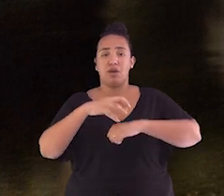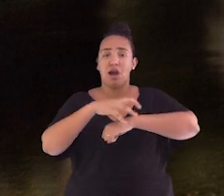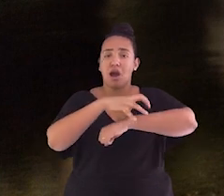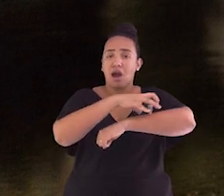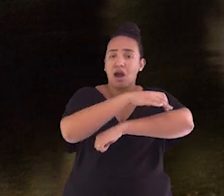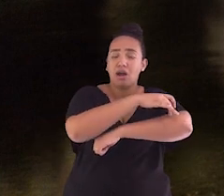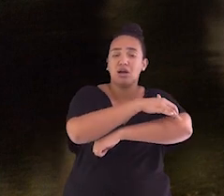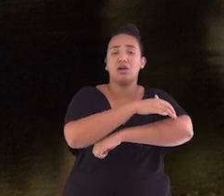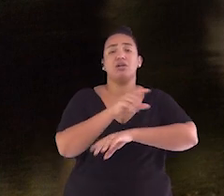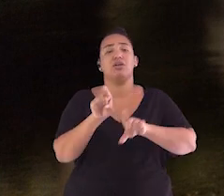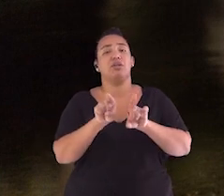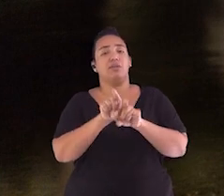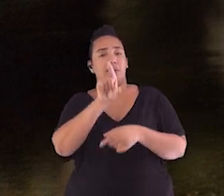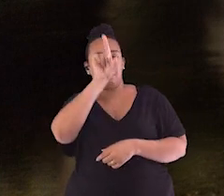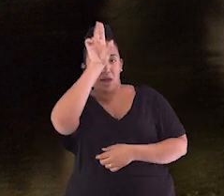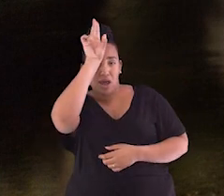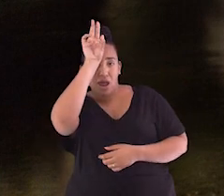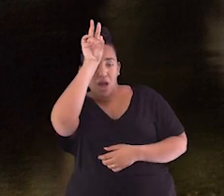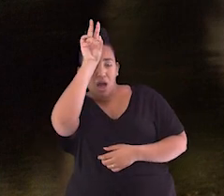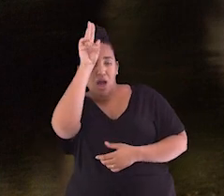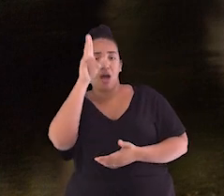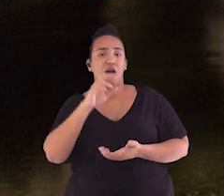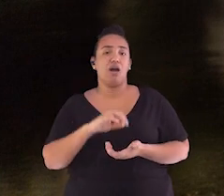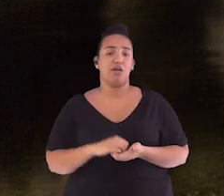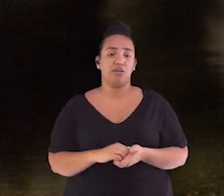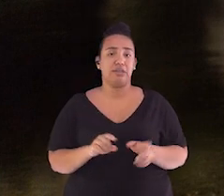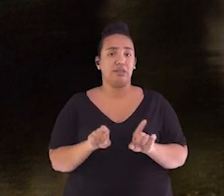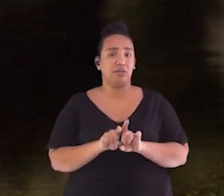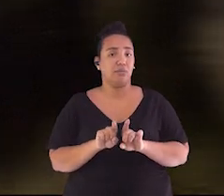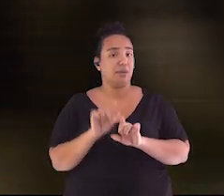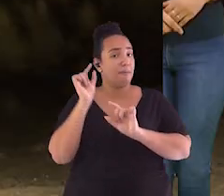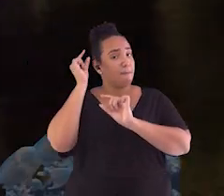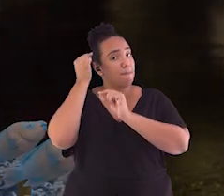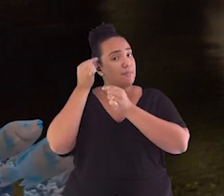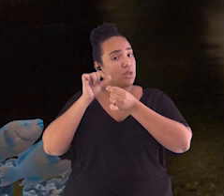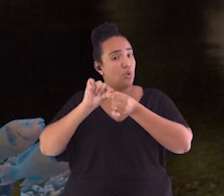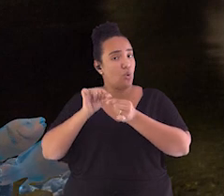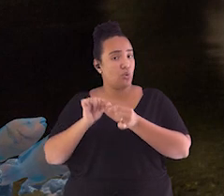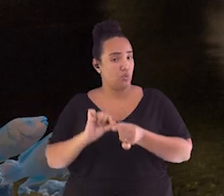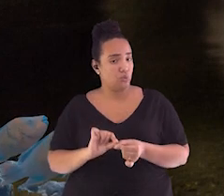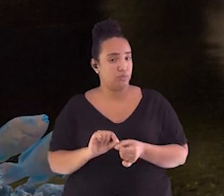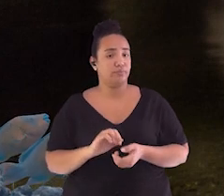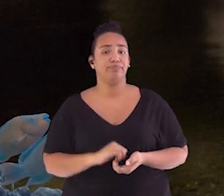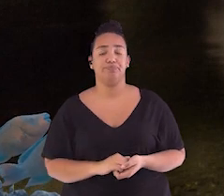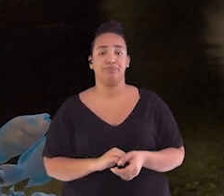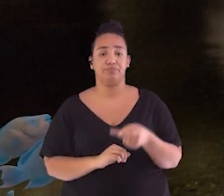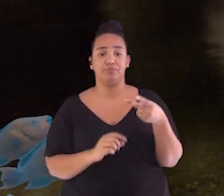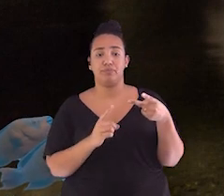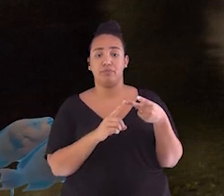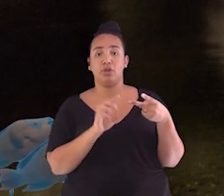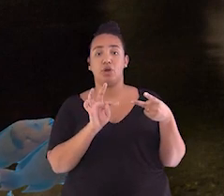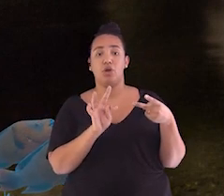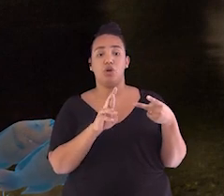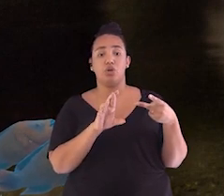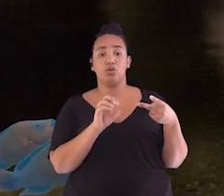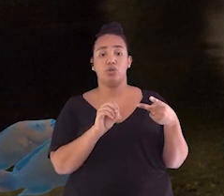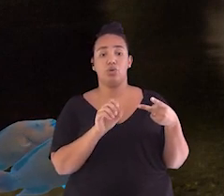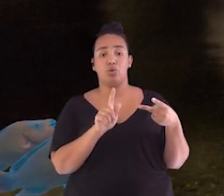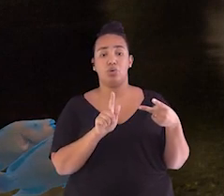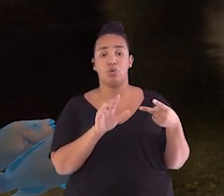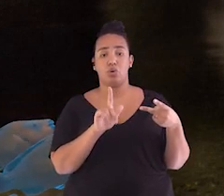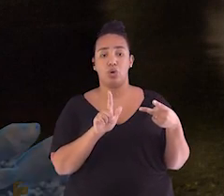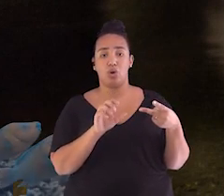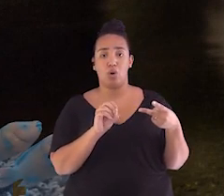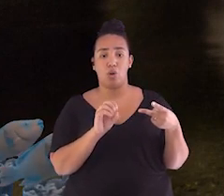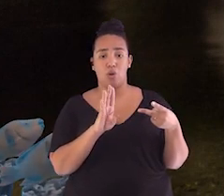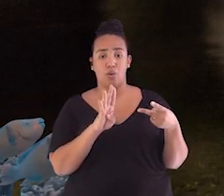grilos, besouros, baratas, aranhas e piolhos de cobra. Os troglóbios, animais totalmente